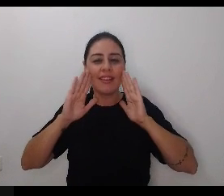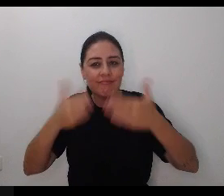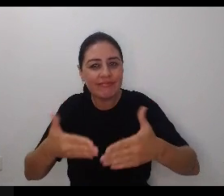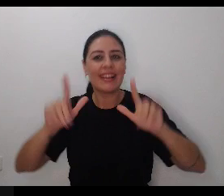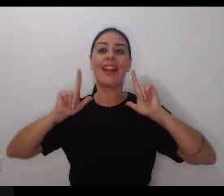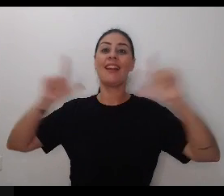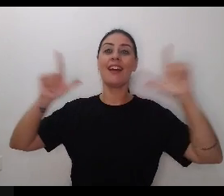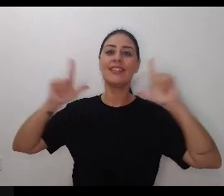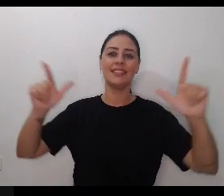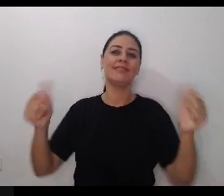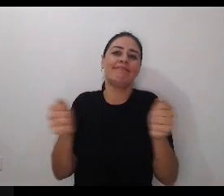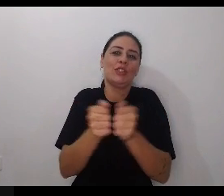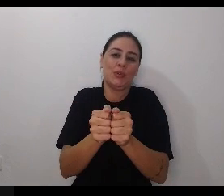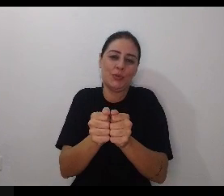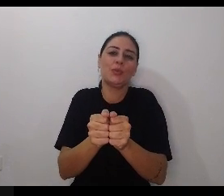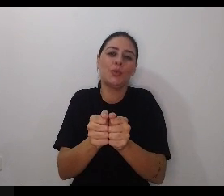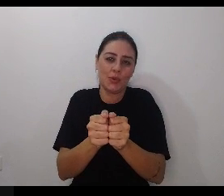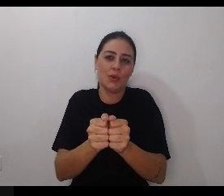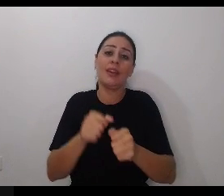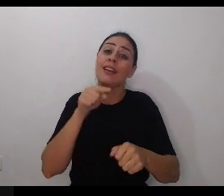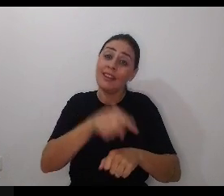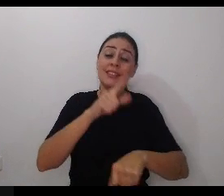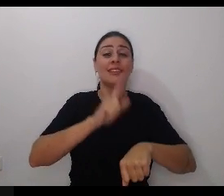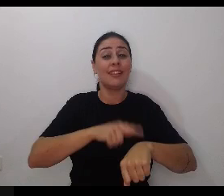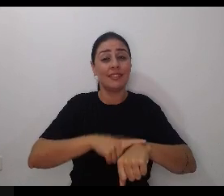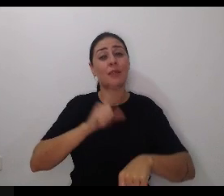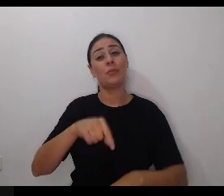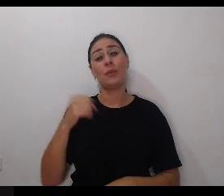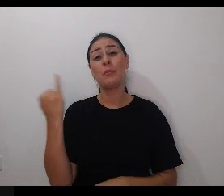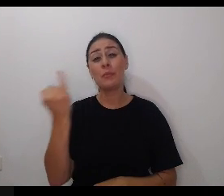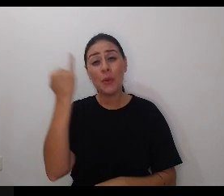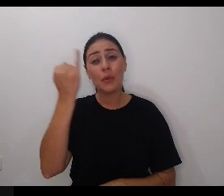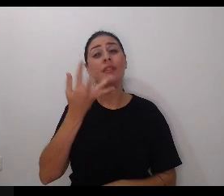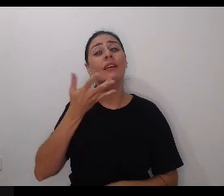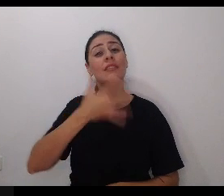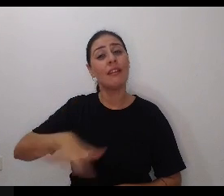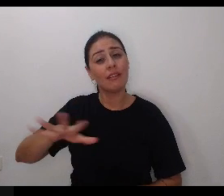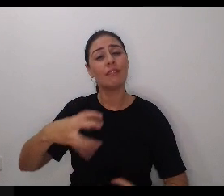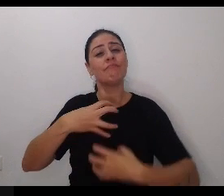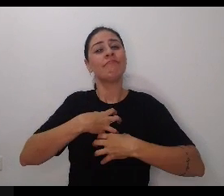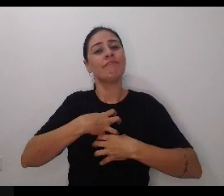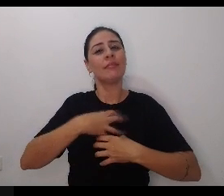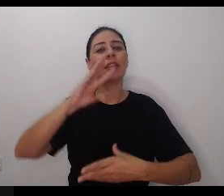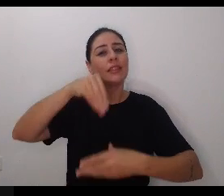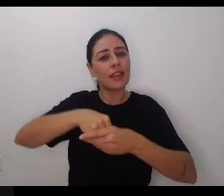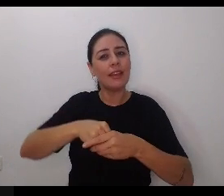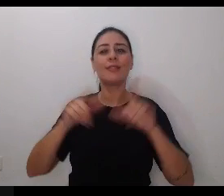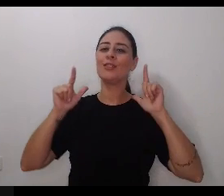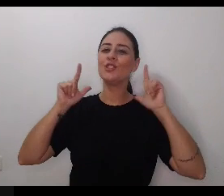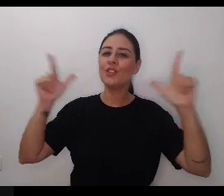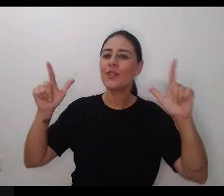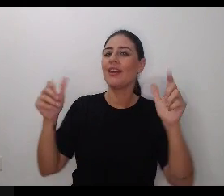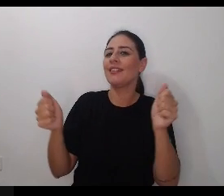em família, atividades voltadas para o lazer mesmo, né, conjunto. E esses momentos são